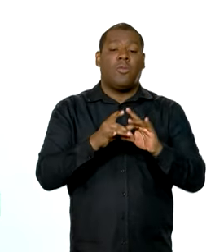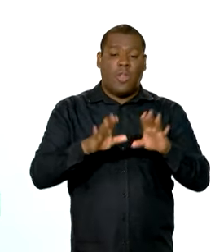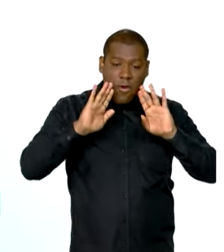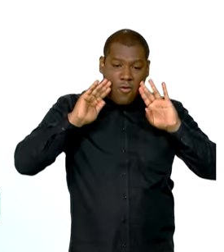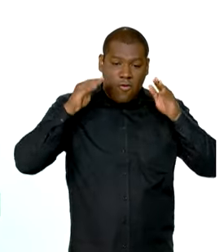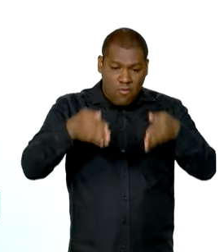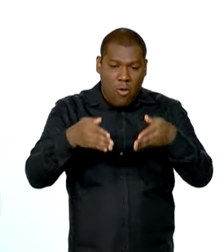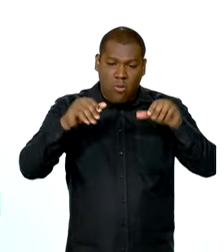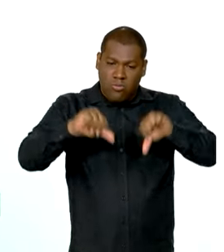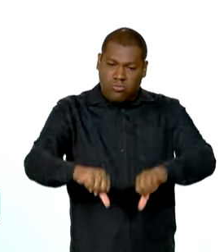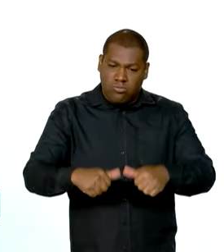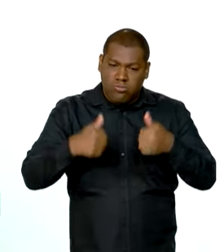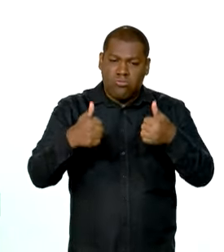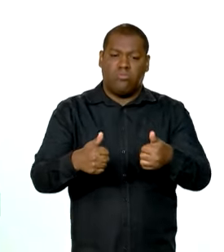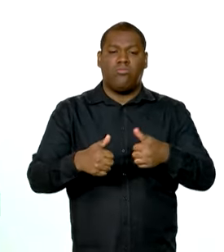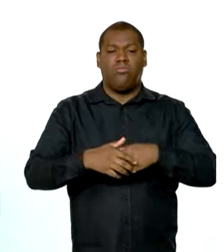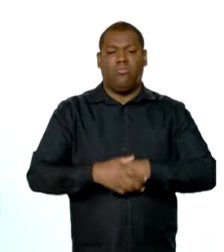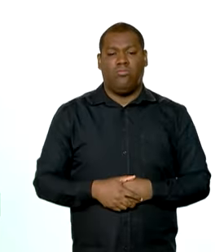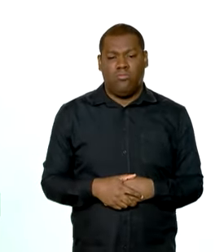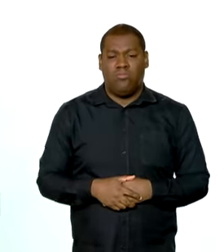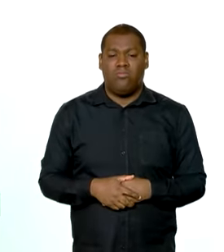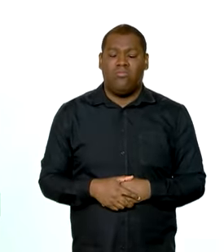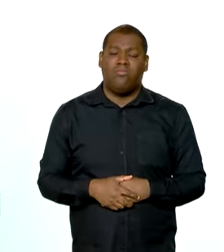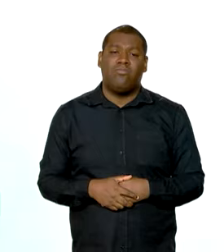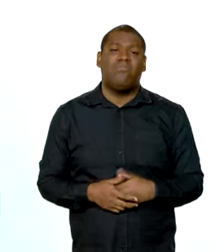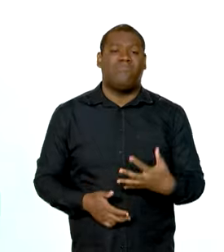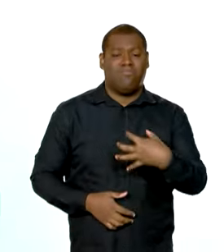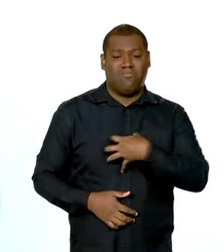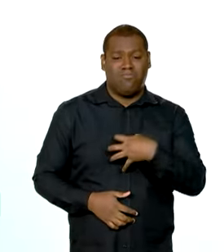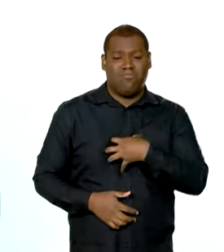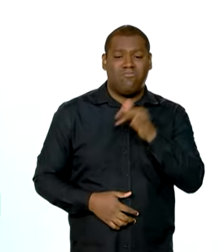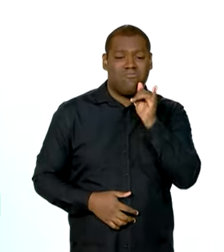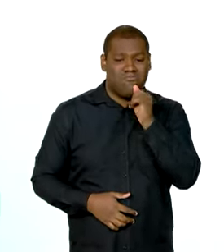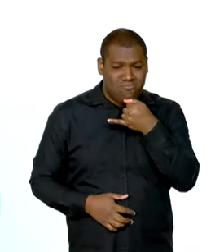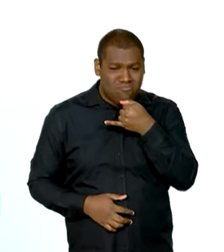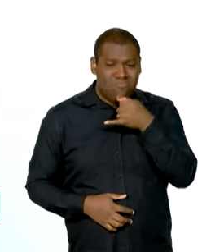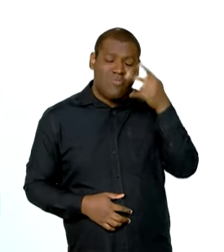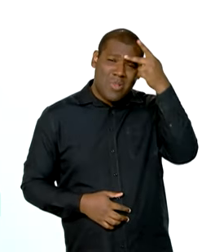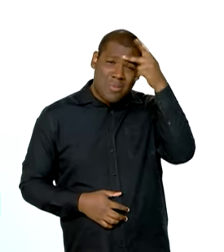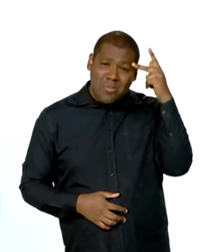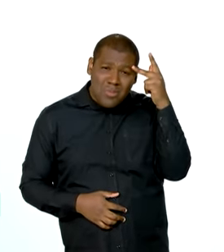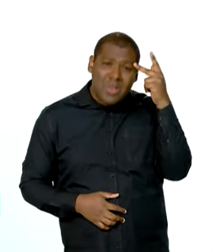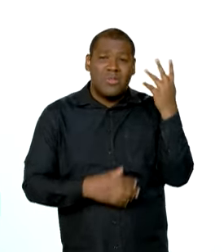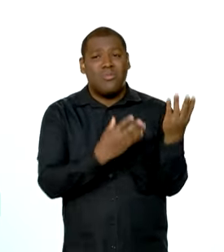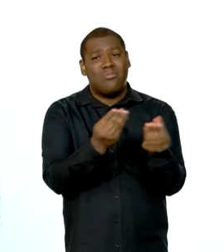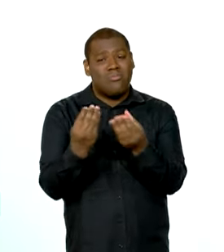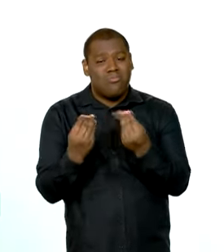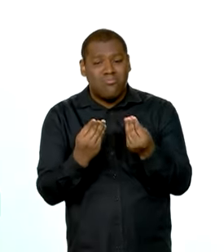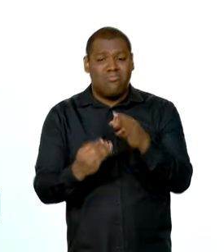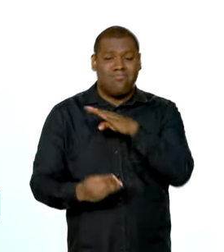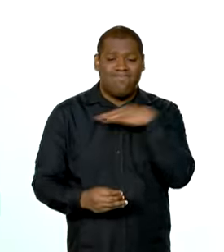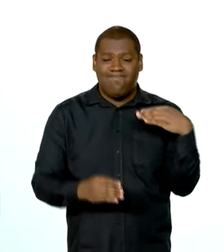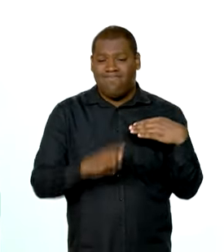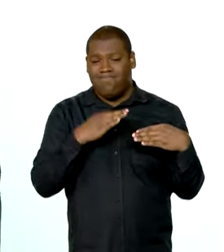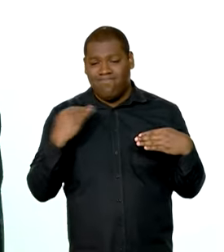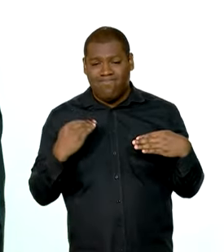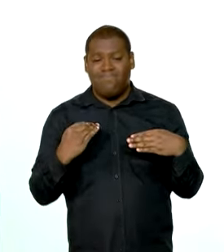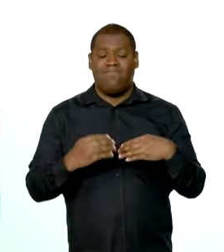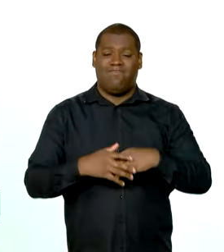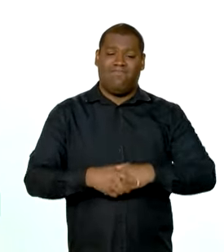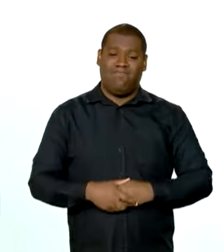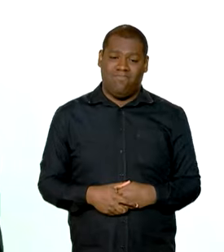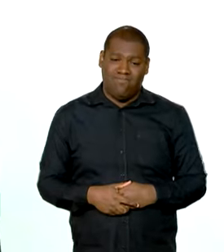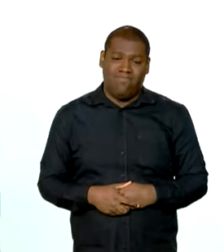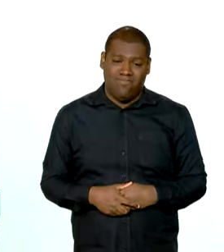As vidas perdidas, infelizmente, não serão recuperadas. Isso talvez seja a única